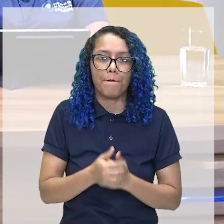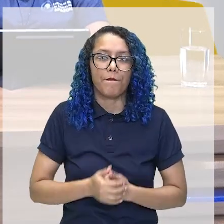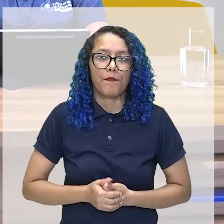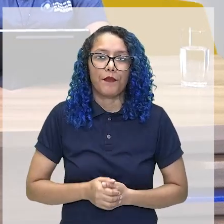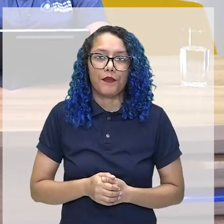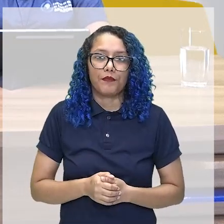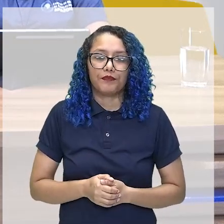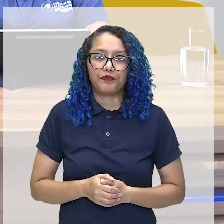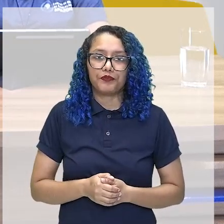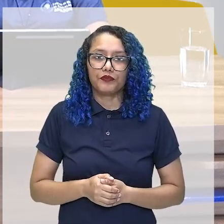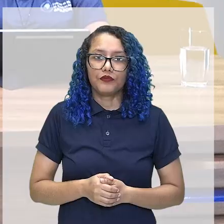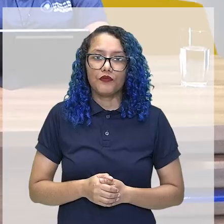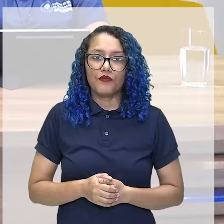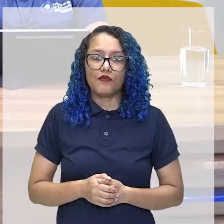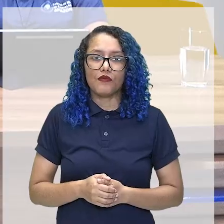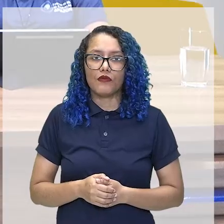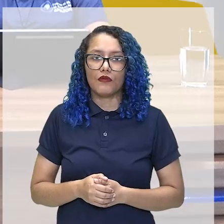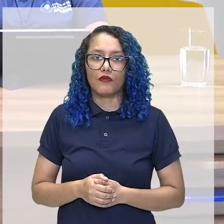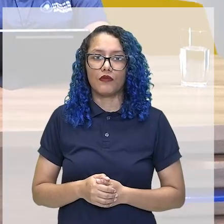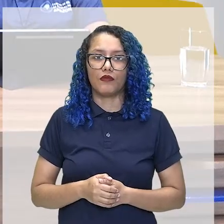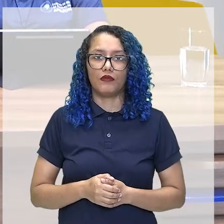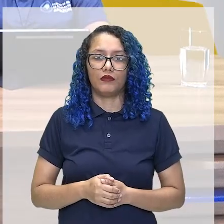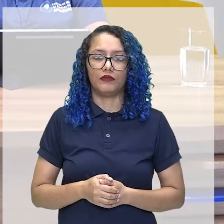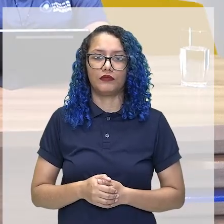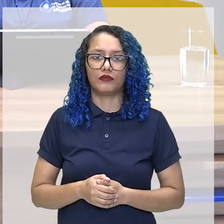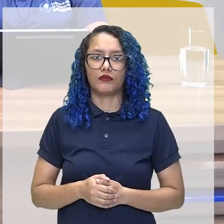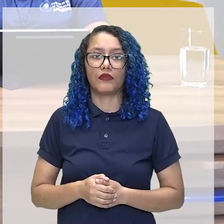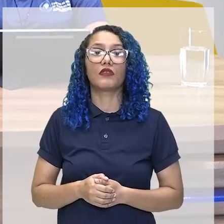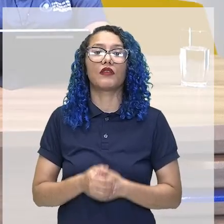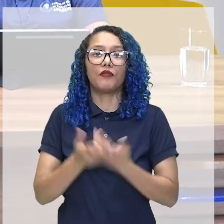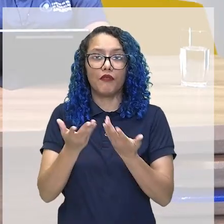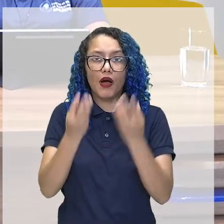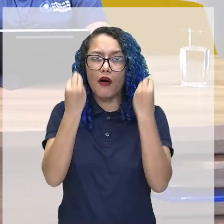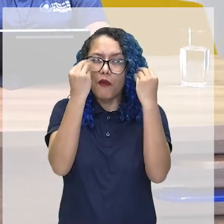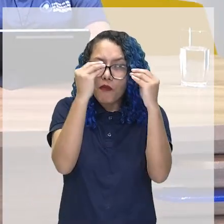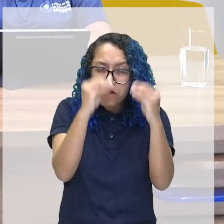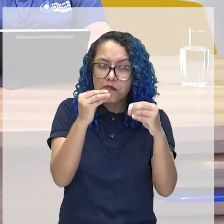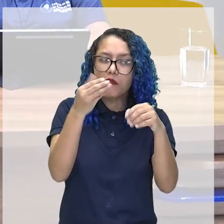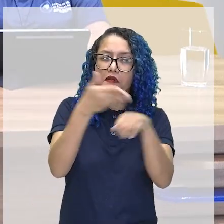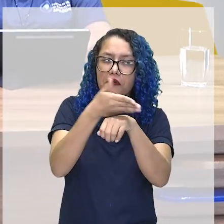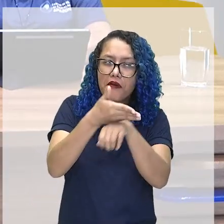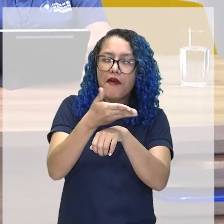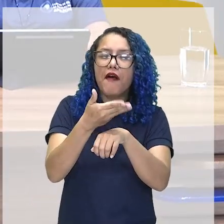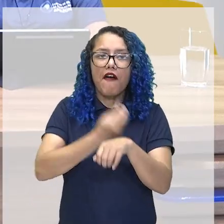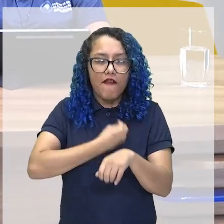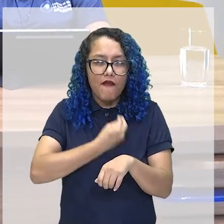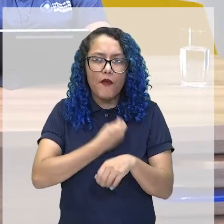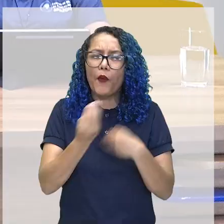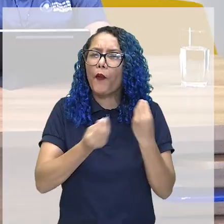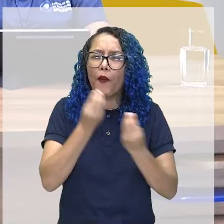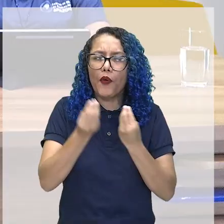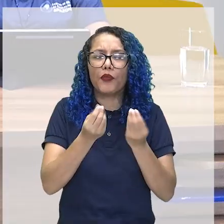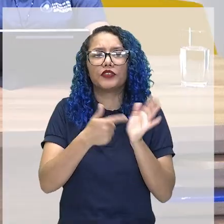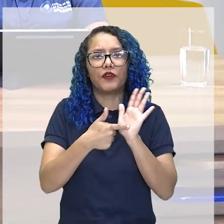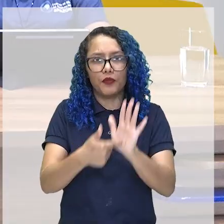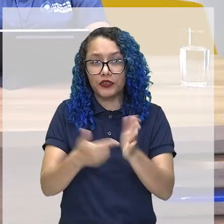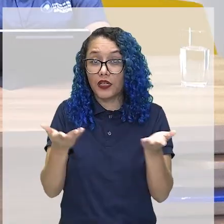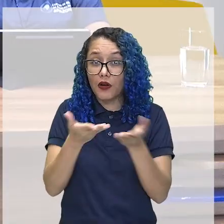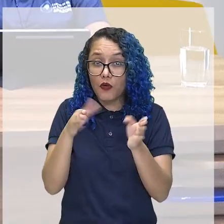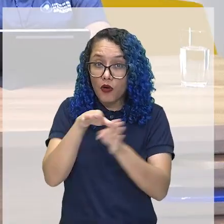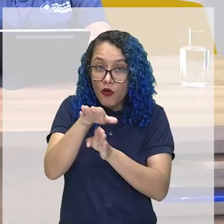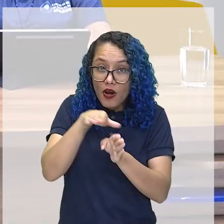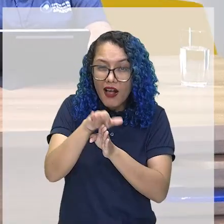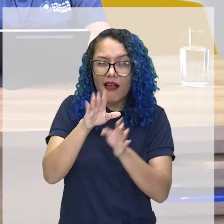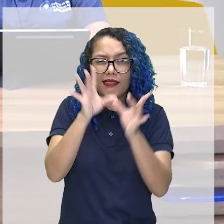né? Para fazer os lançamentos de frequência, a gente vai dar uma pincelada, como a gente falou. A gente vai mandar um tutorial um pouco mais